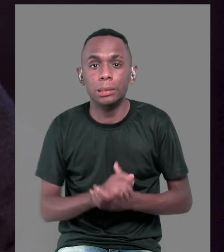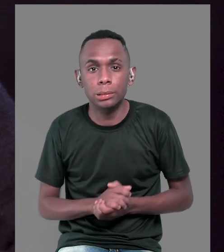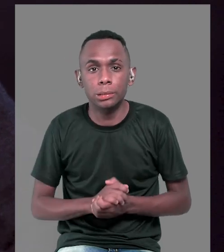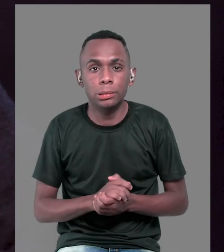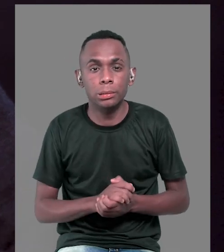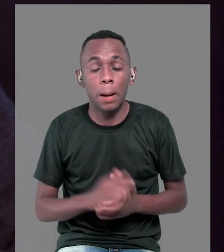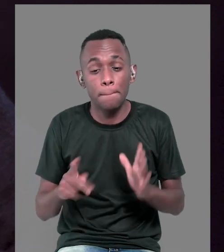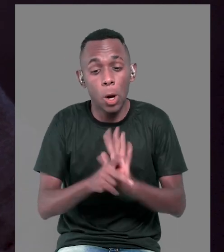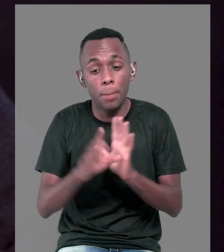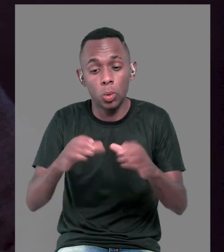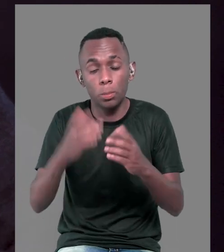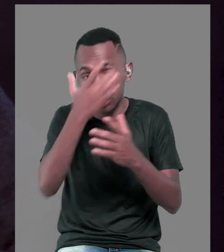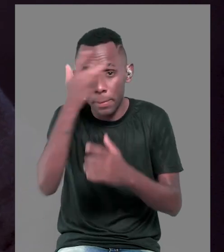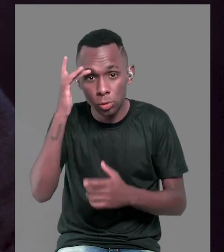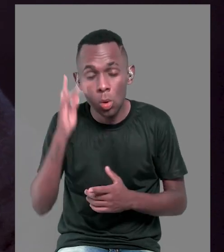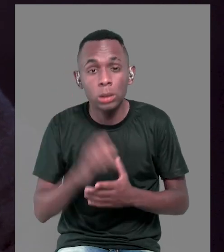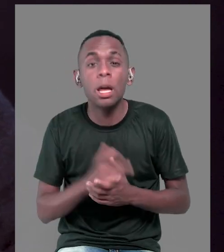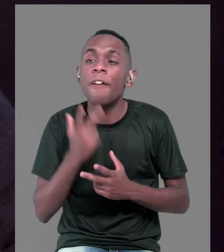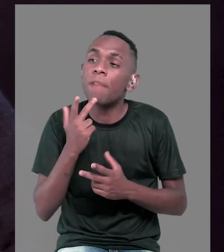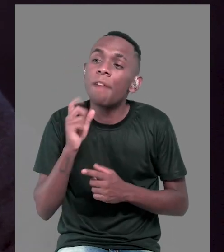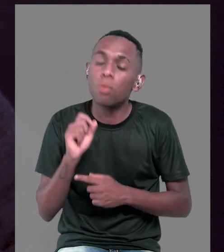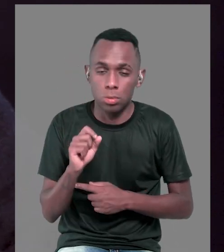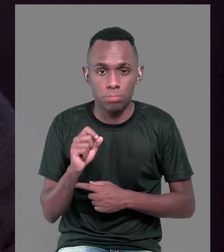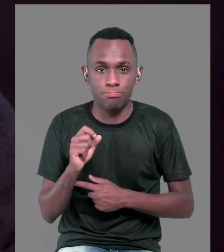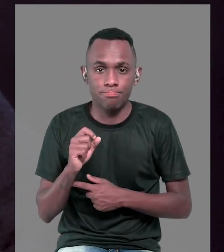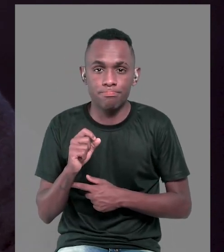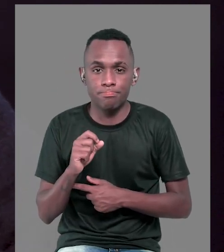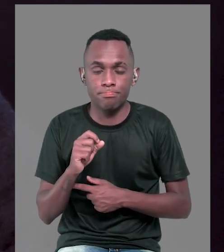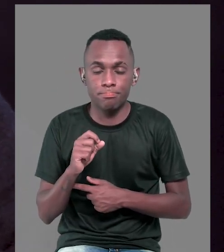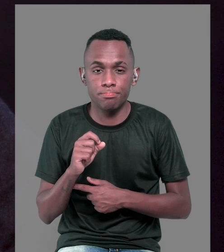das pessoas, ele dizia que